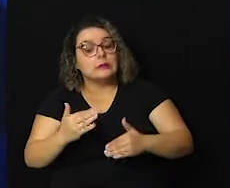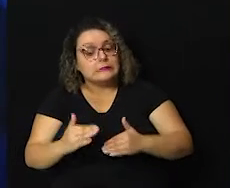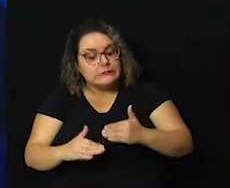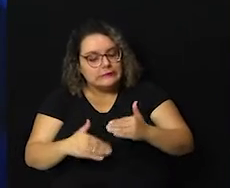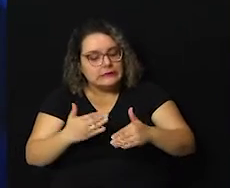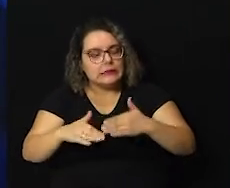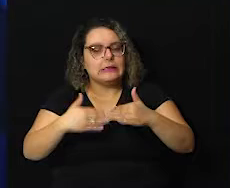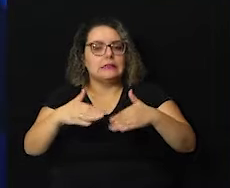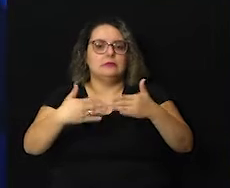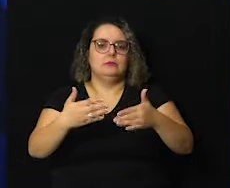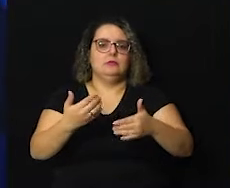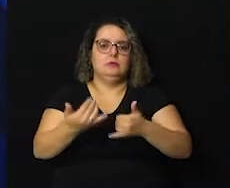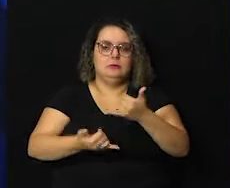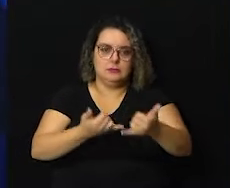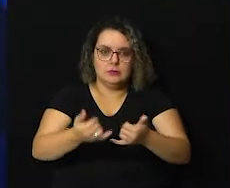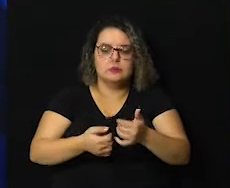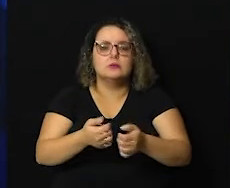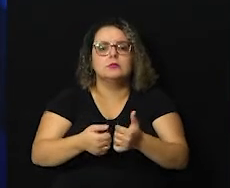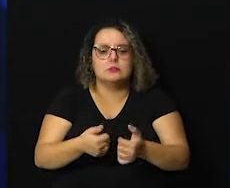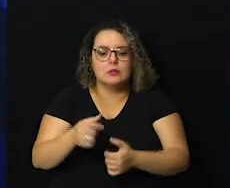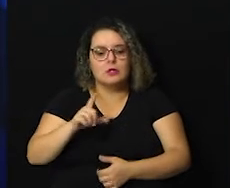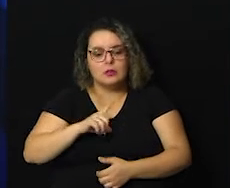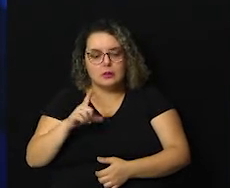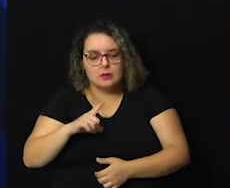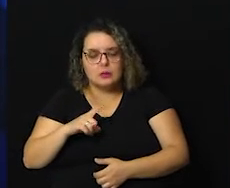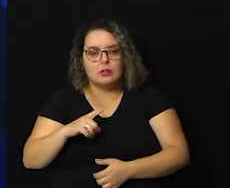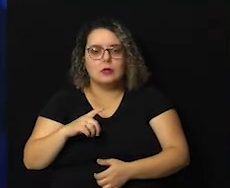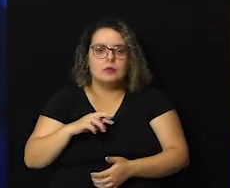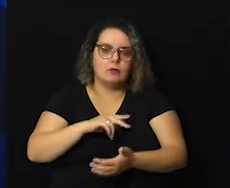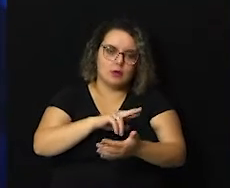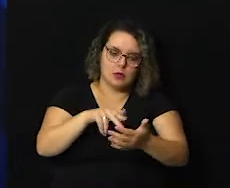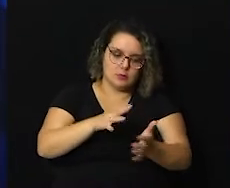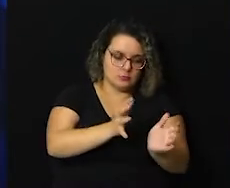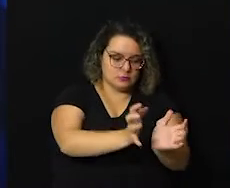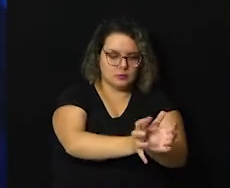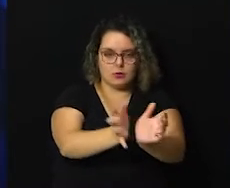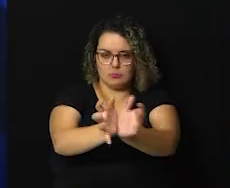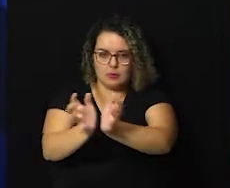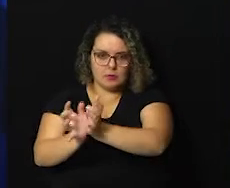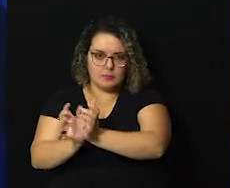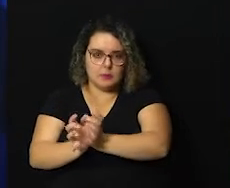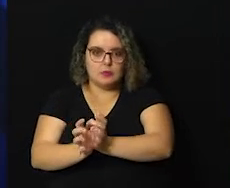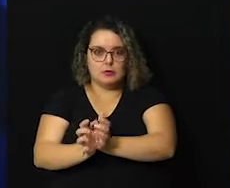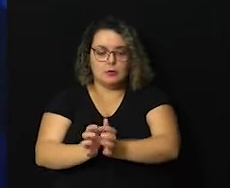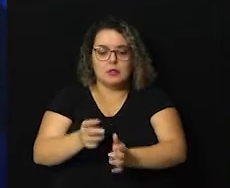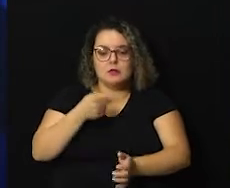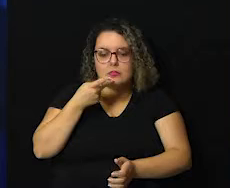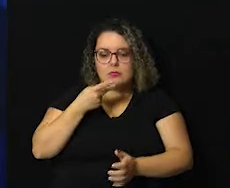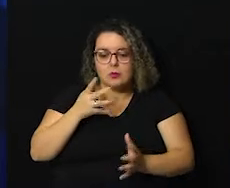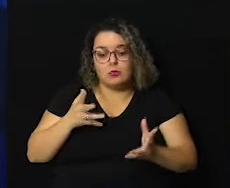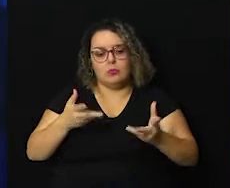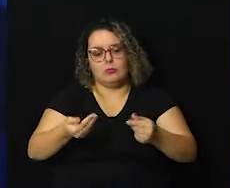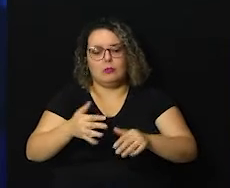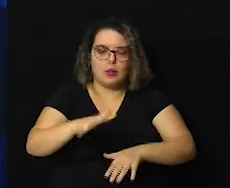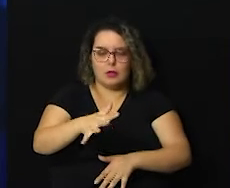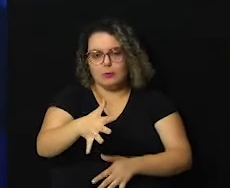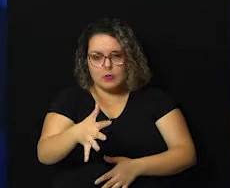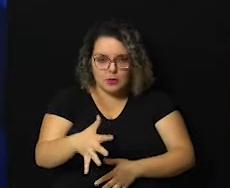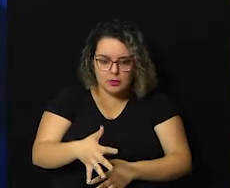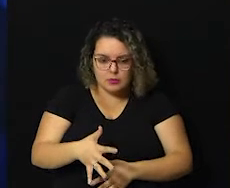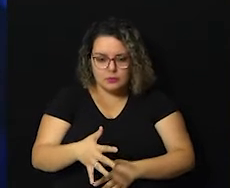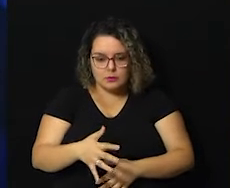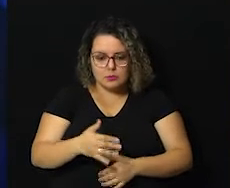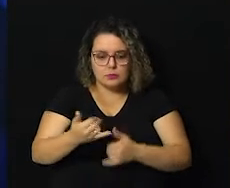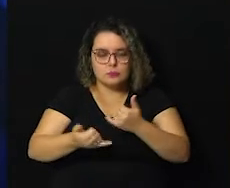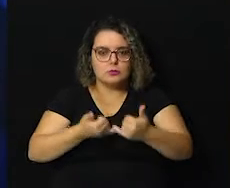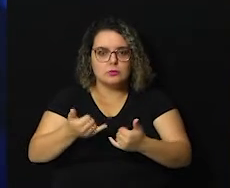pensa em desenvolvimento de jogos a gente tem aí uma série de categorias mais grosseiramente falando nós